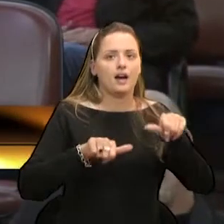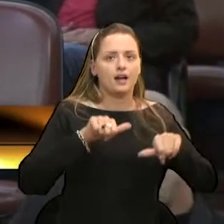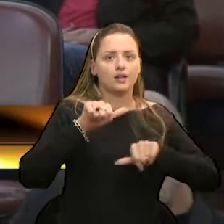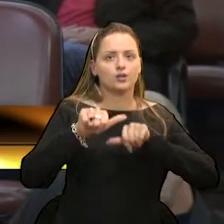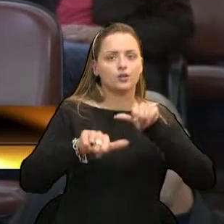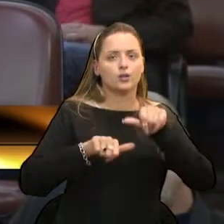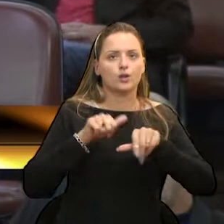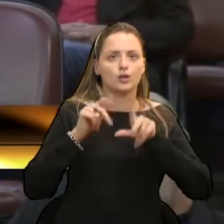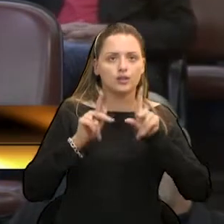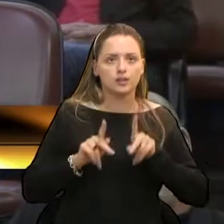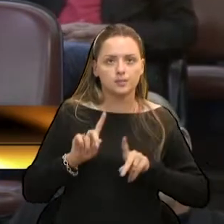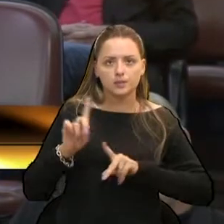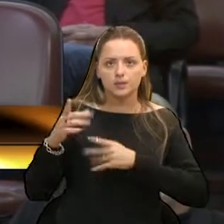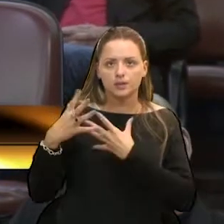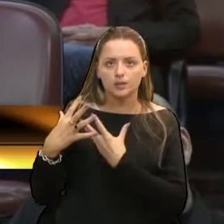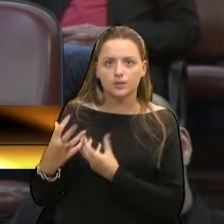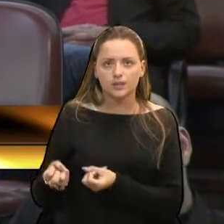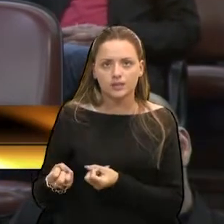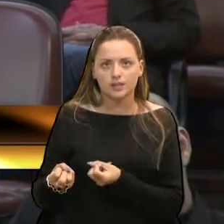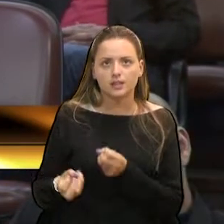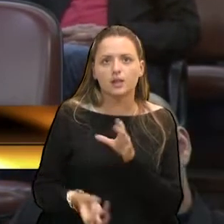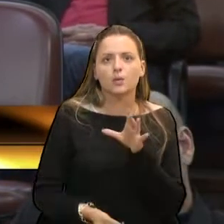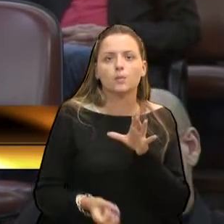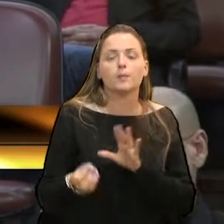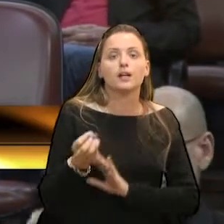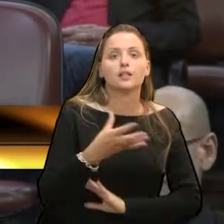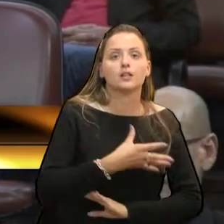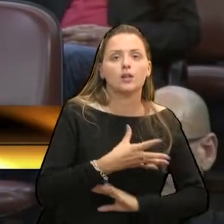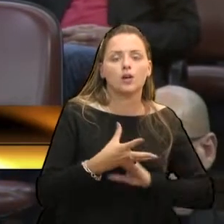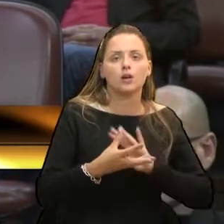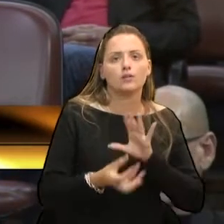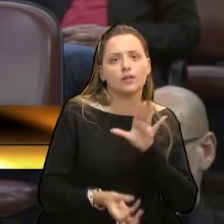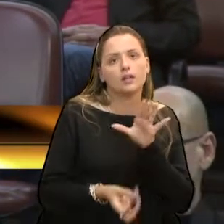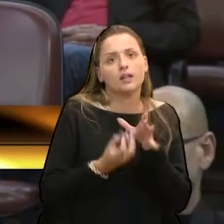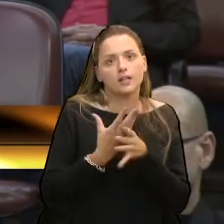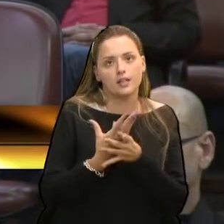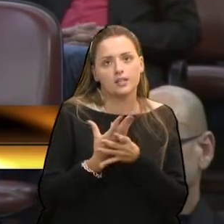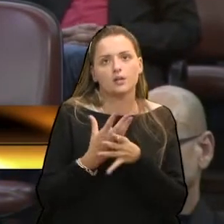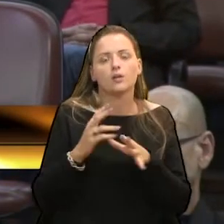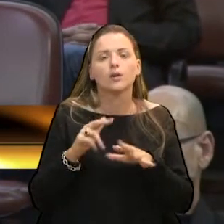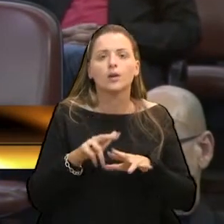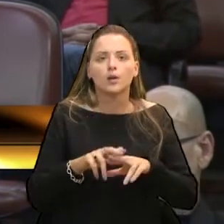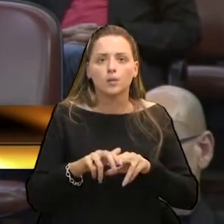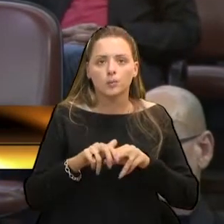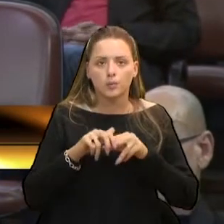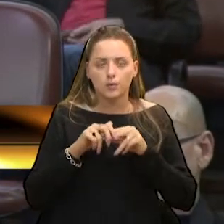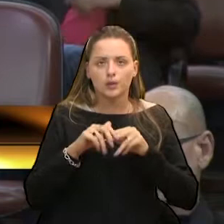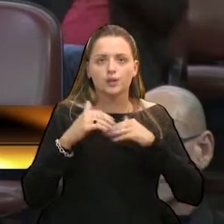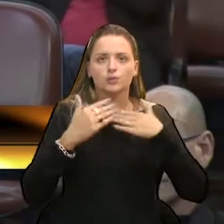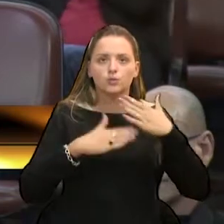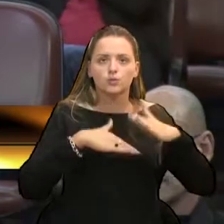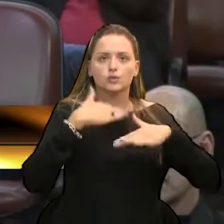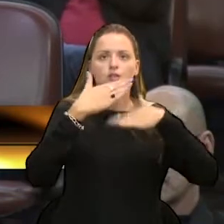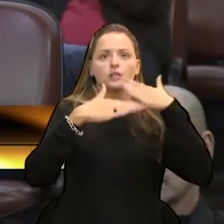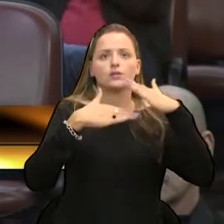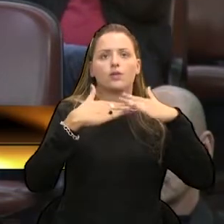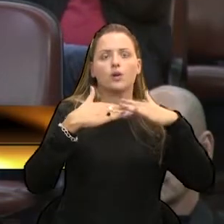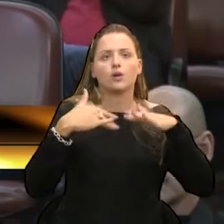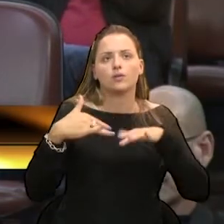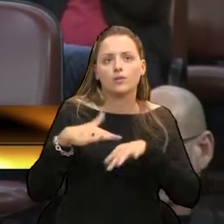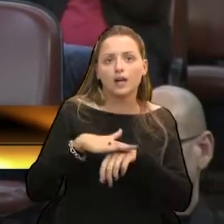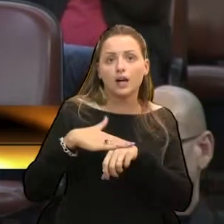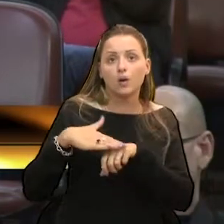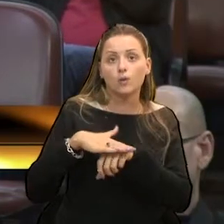contrários para uma nova criação. E é nesse sentido que se desenvolve o diálogo em O Livro